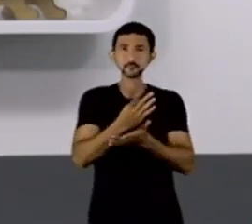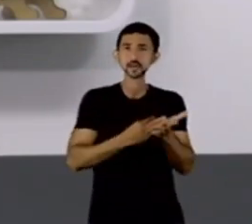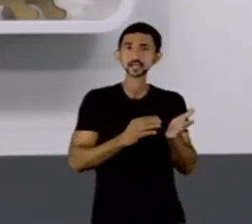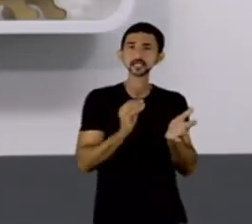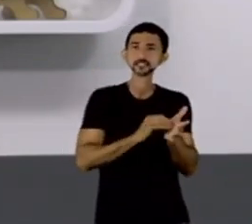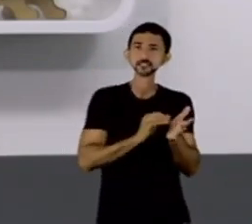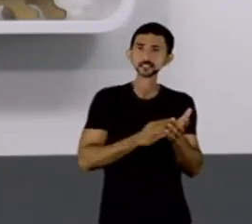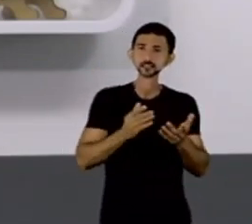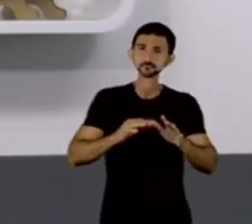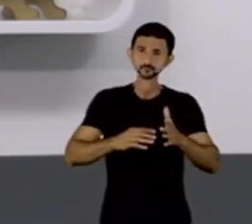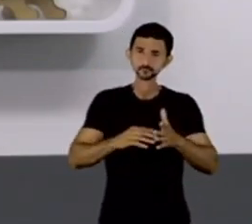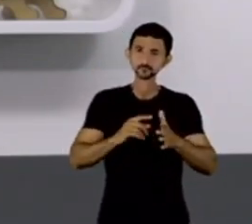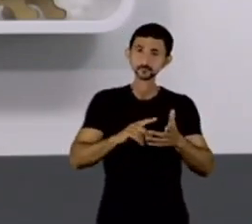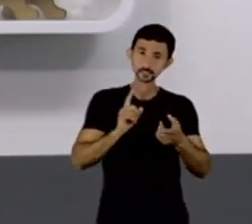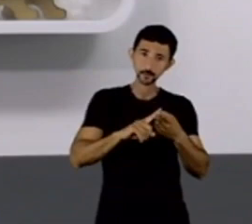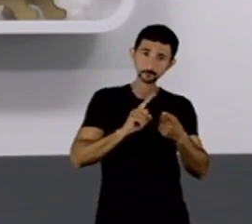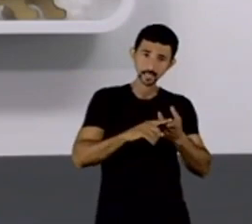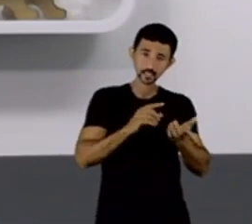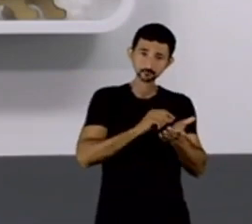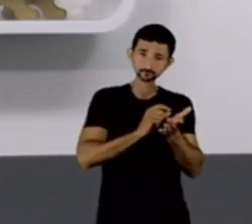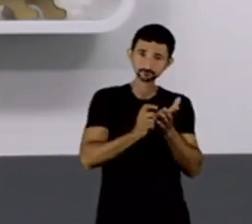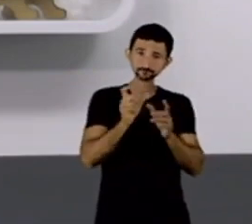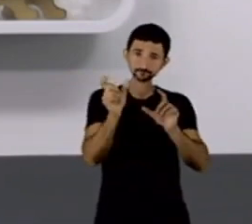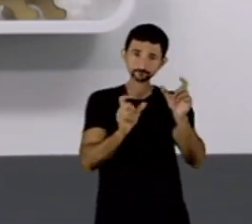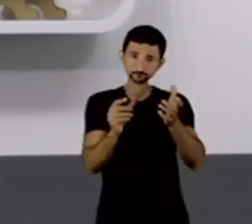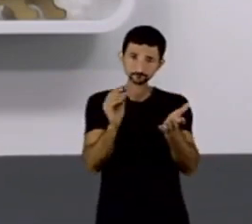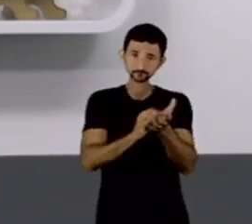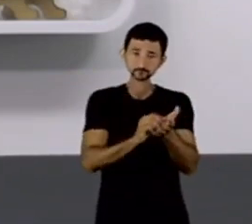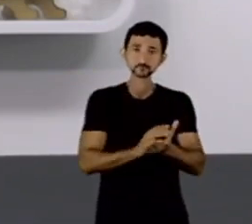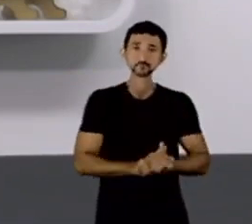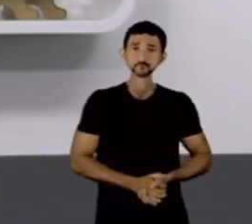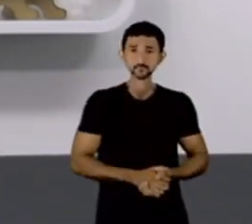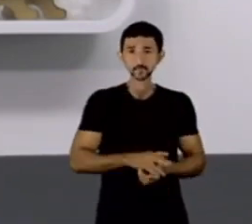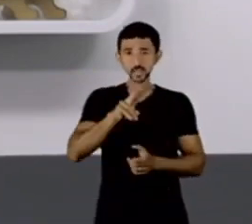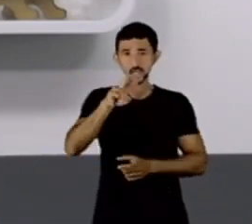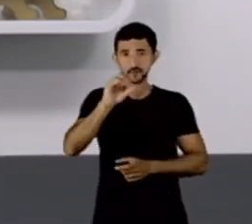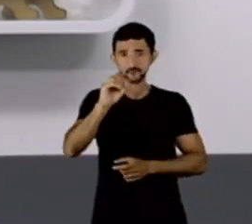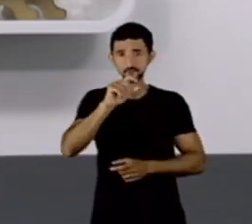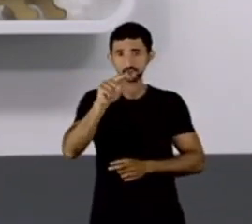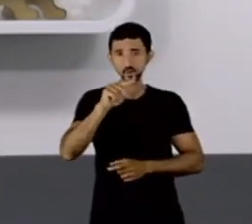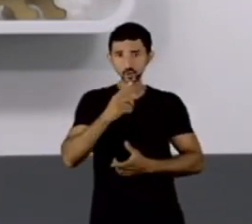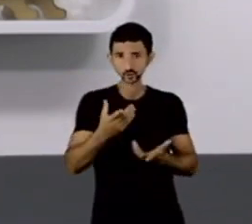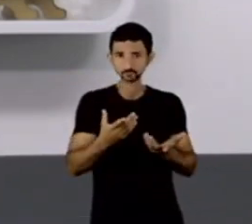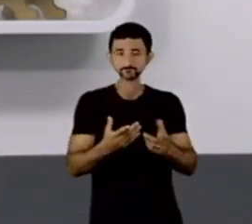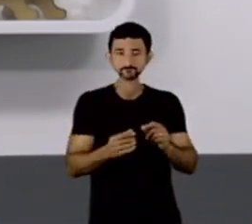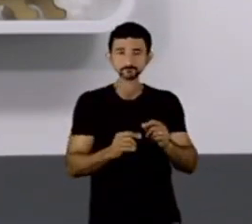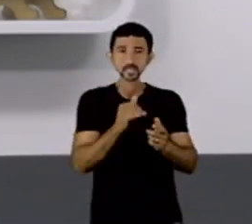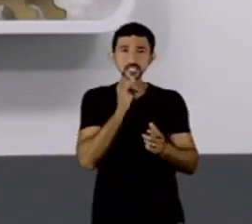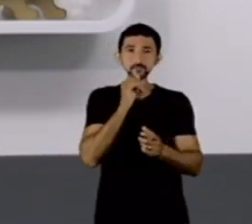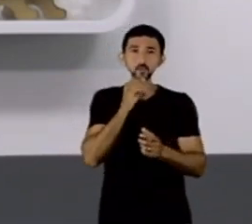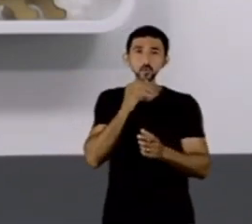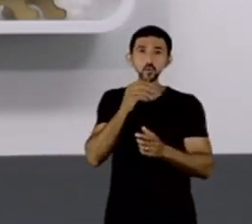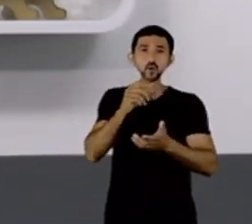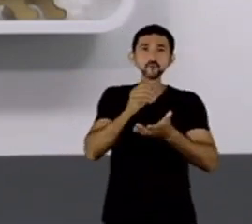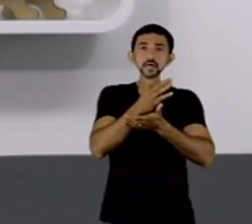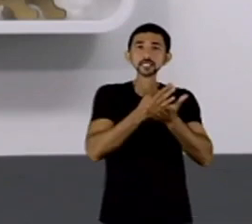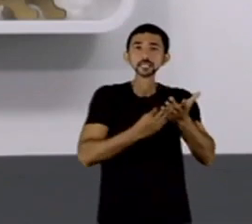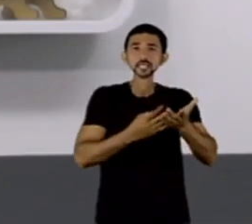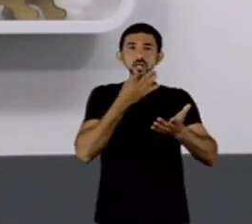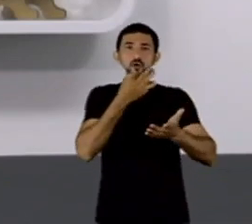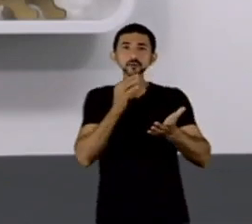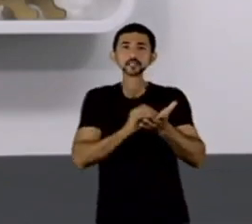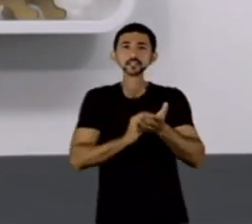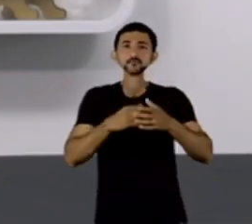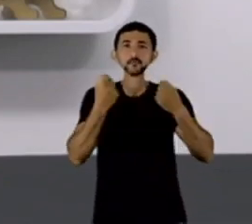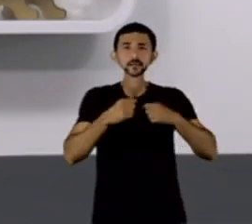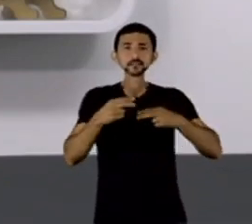texto sendo a voz de essa outra pessoa. Dessa outra pessoa. Quando nós falamos de texto argumentativo,